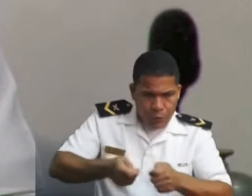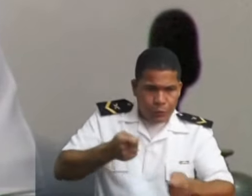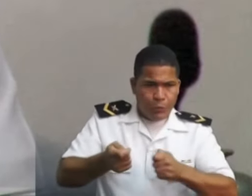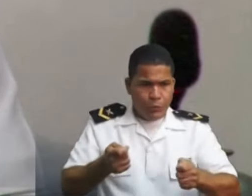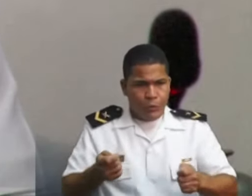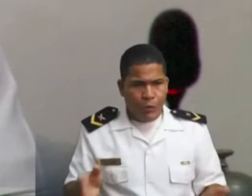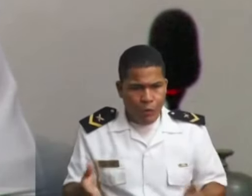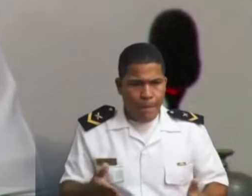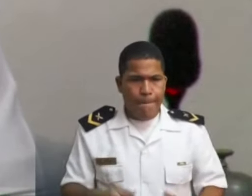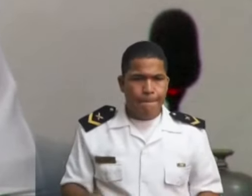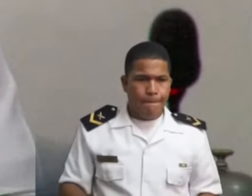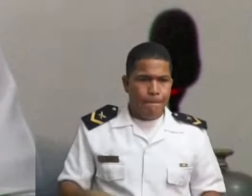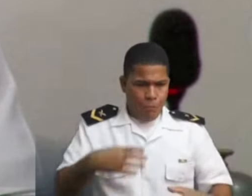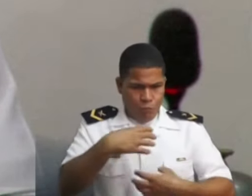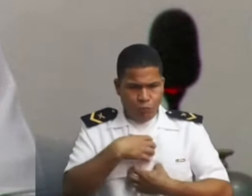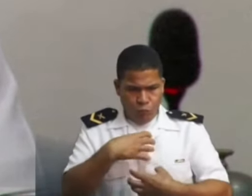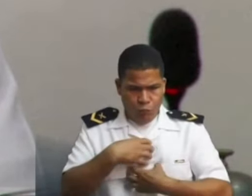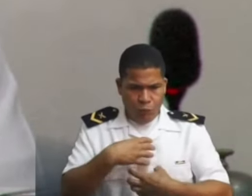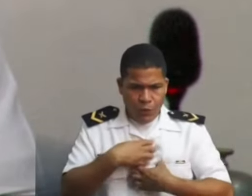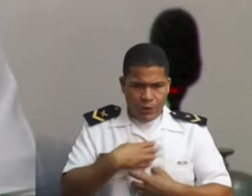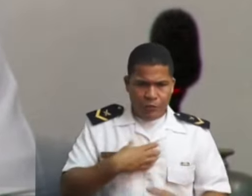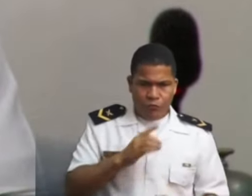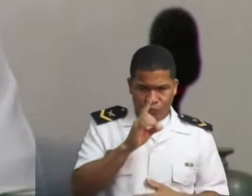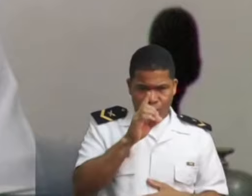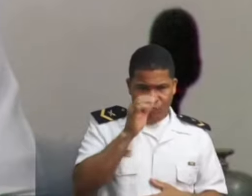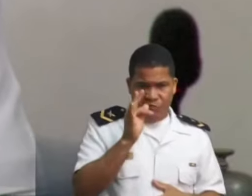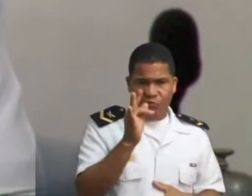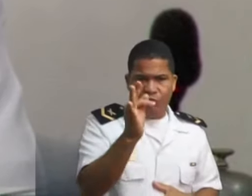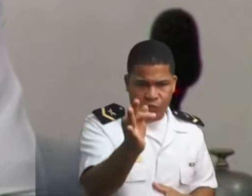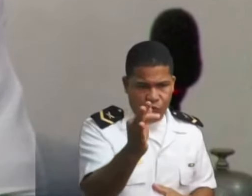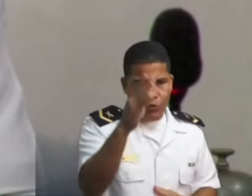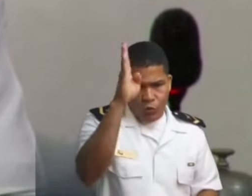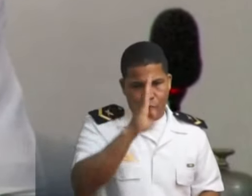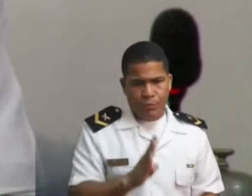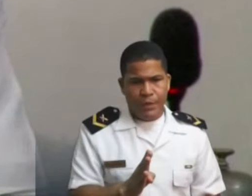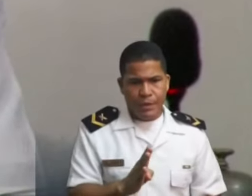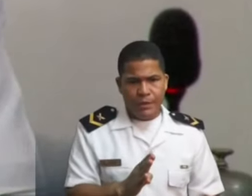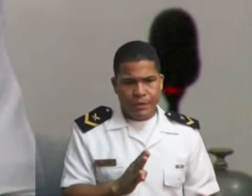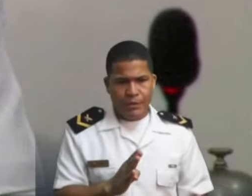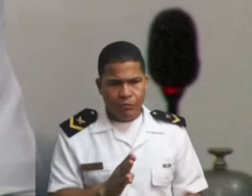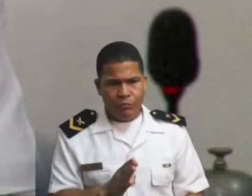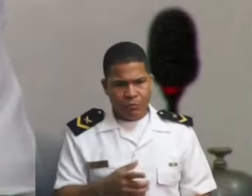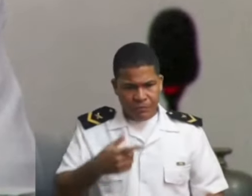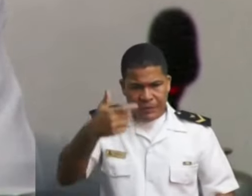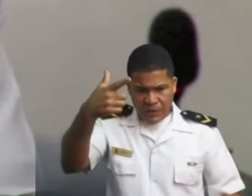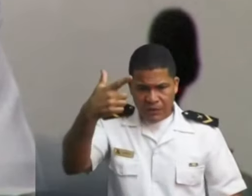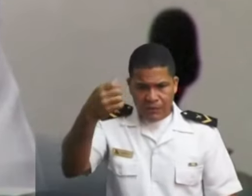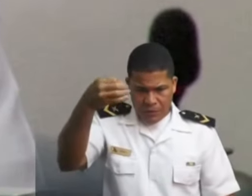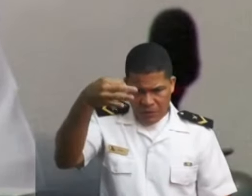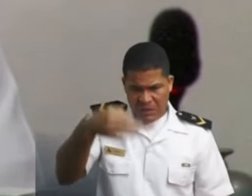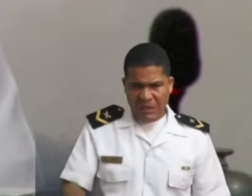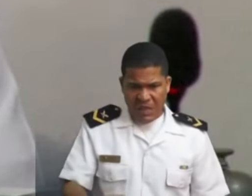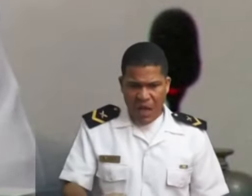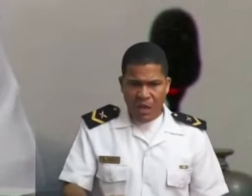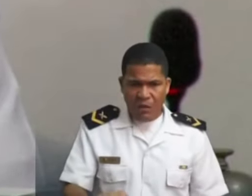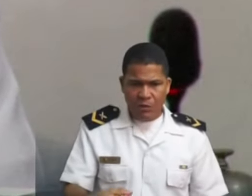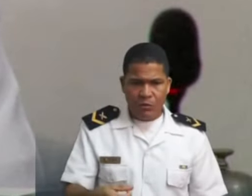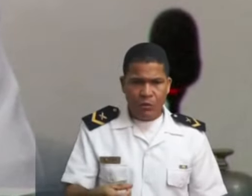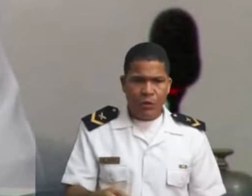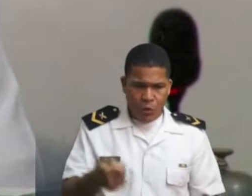o destino e a estatura da nação. Assertiva que será alcançada com uma marinha